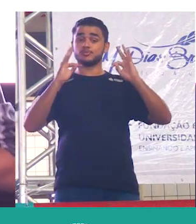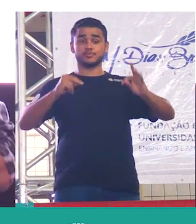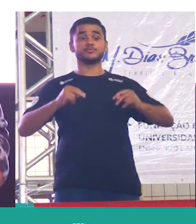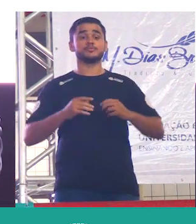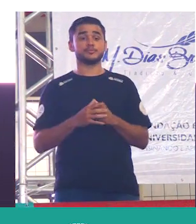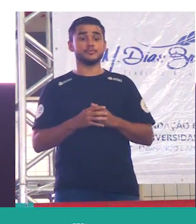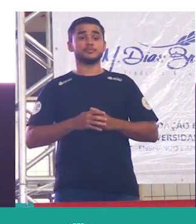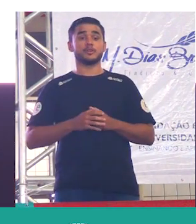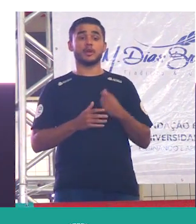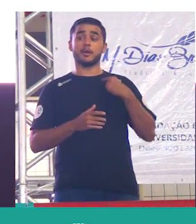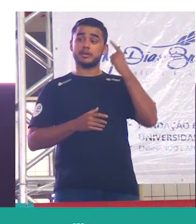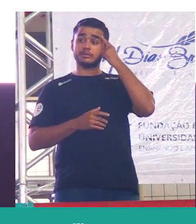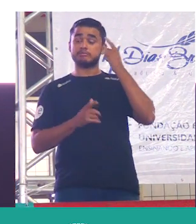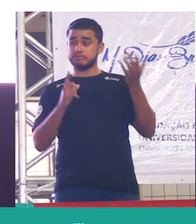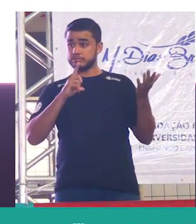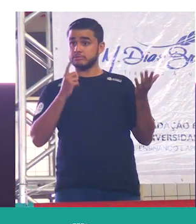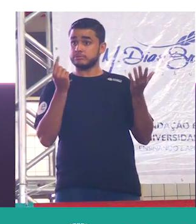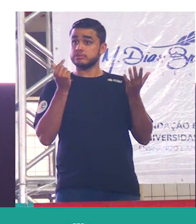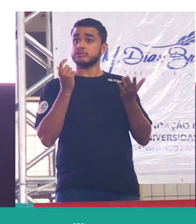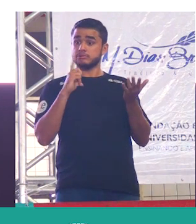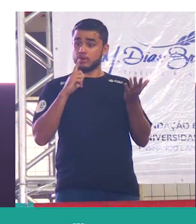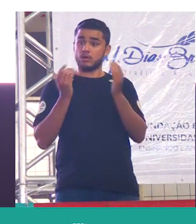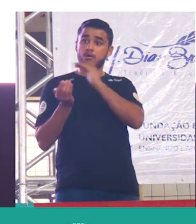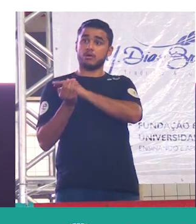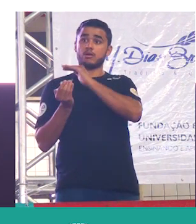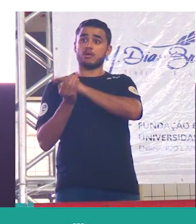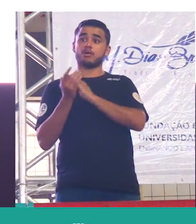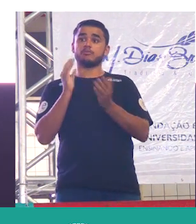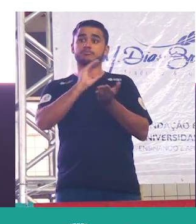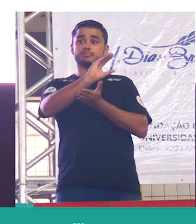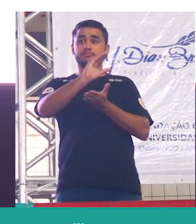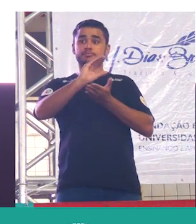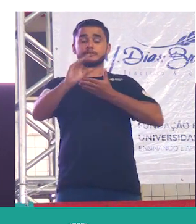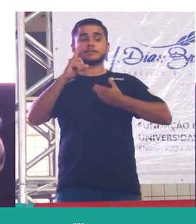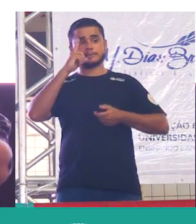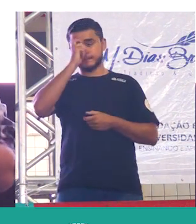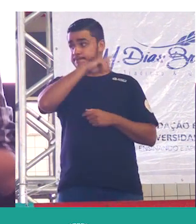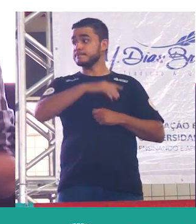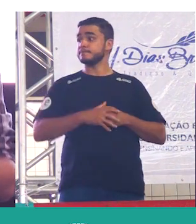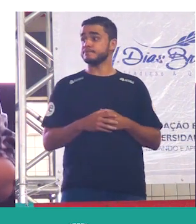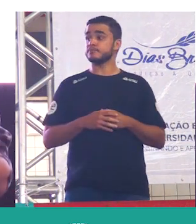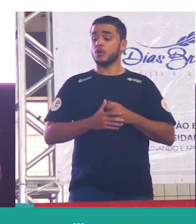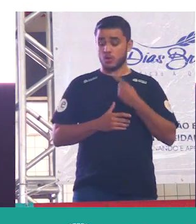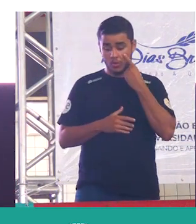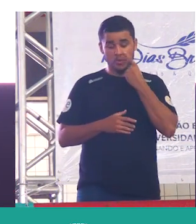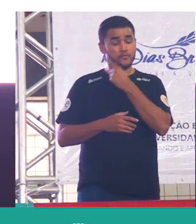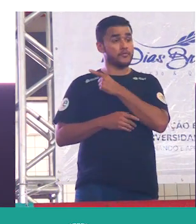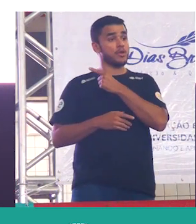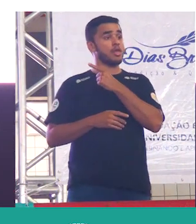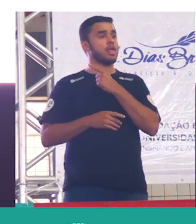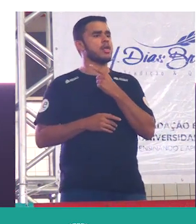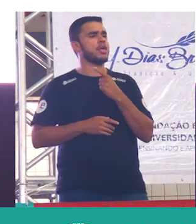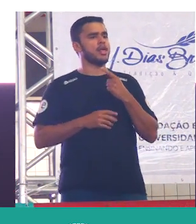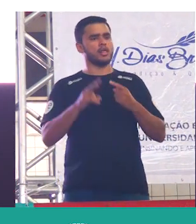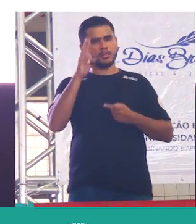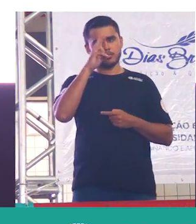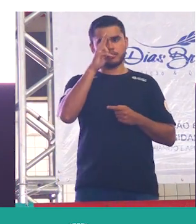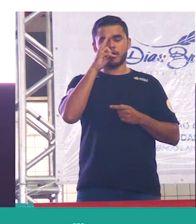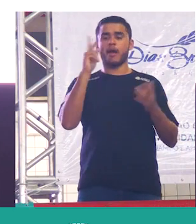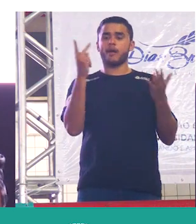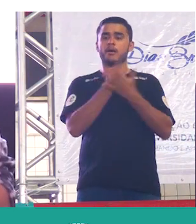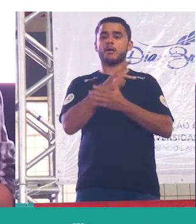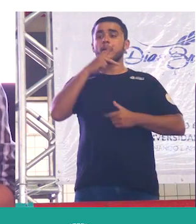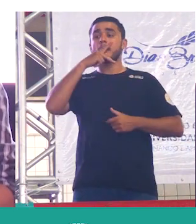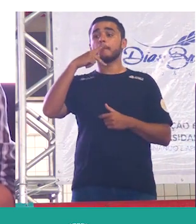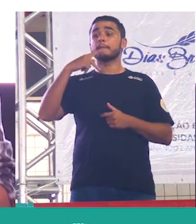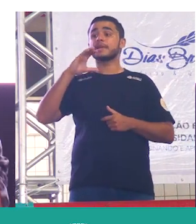é, se houvesse recursos públicos. Na verdade, pessoal, esse governo que termina caçando o